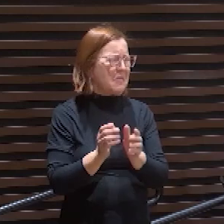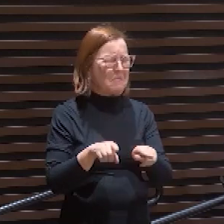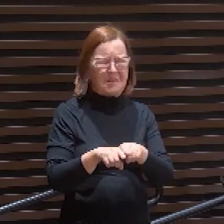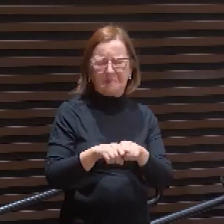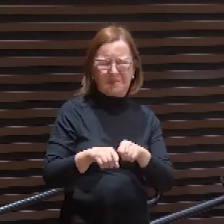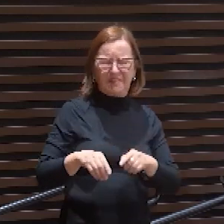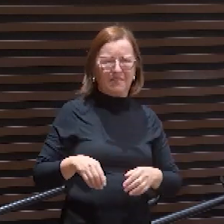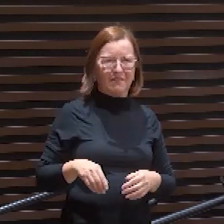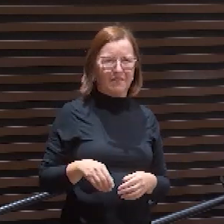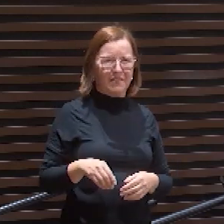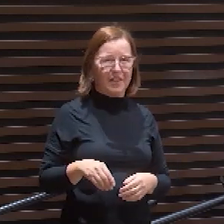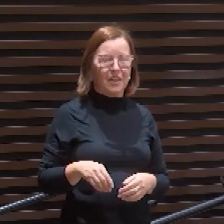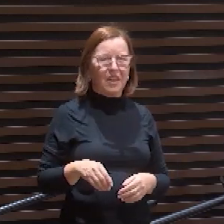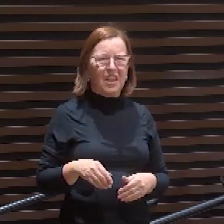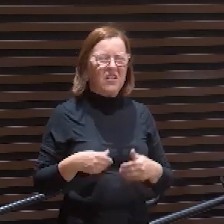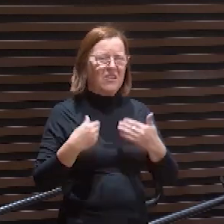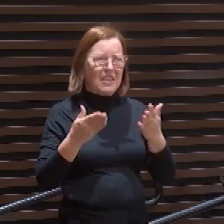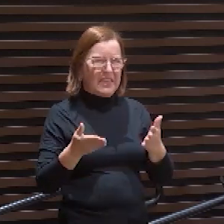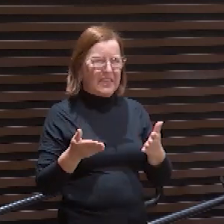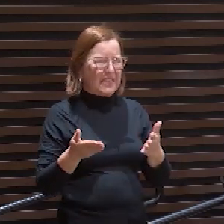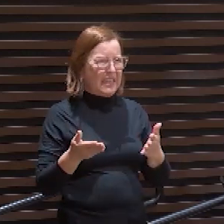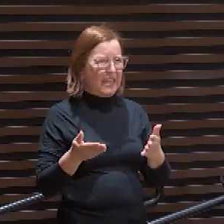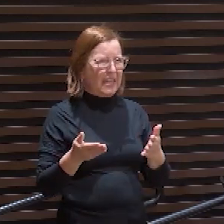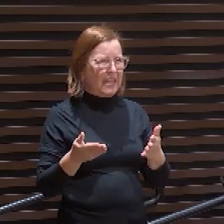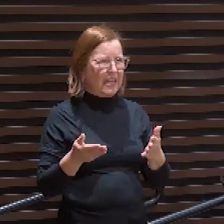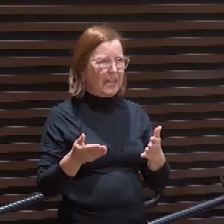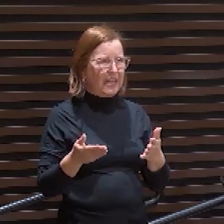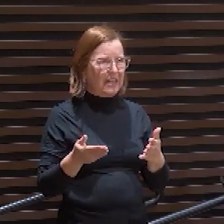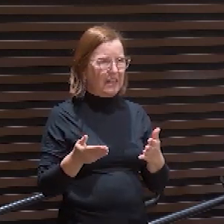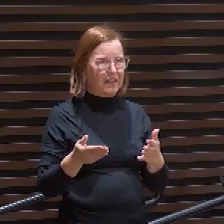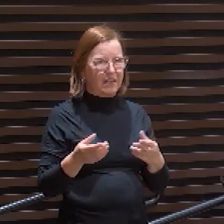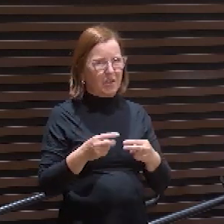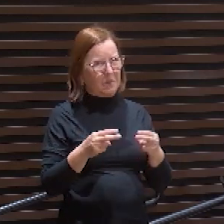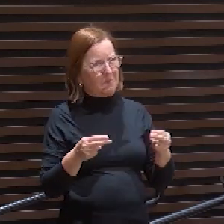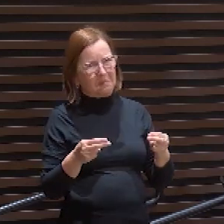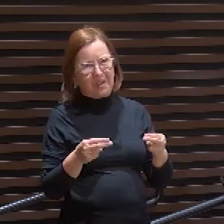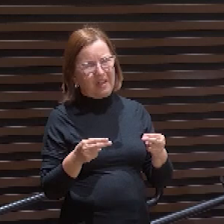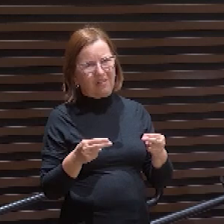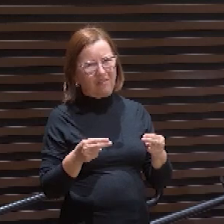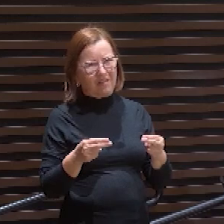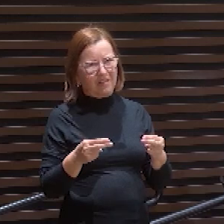Eu vou dar aquilo que já deve ser tirado.